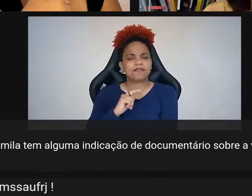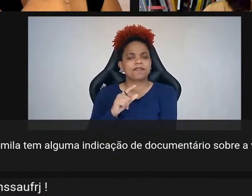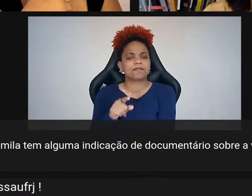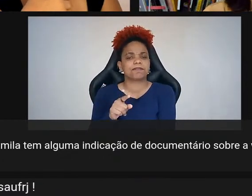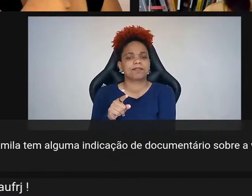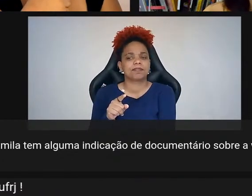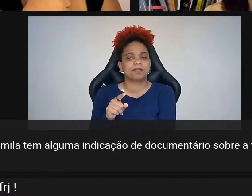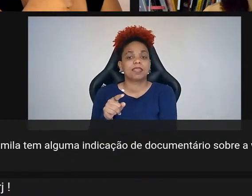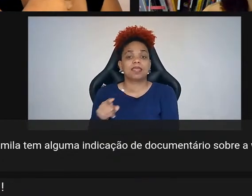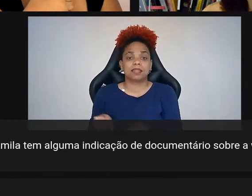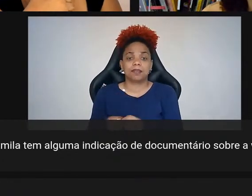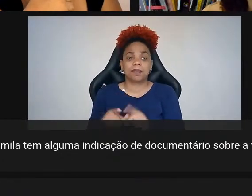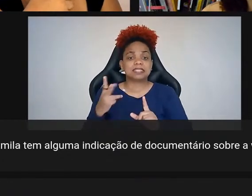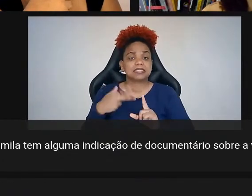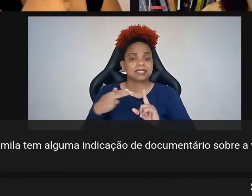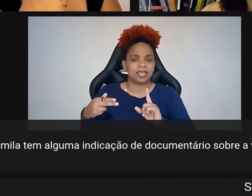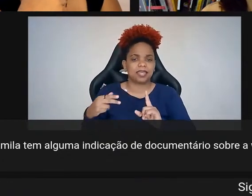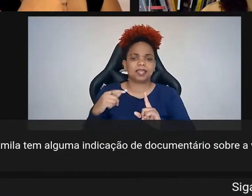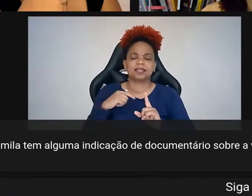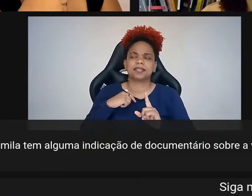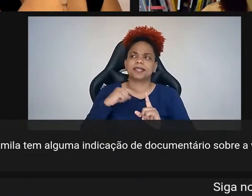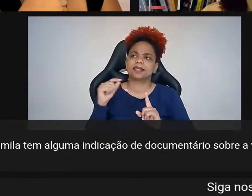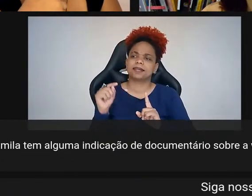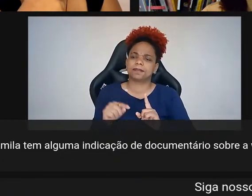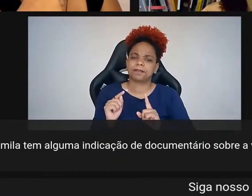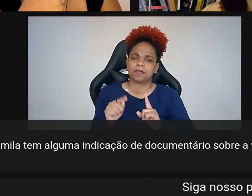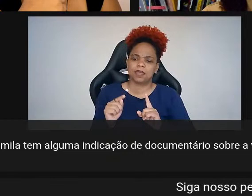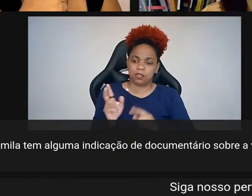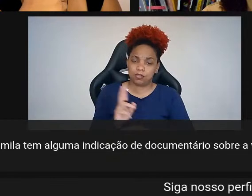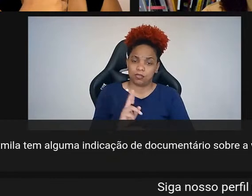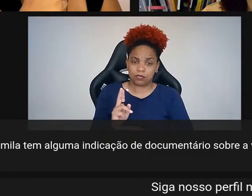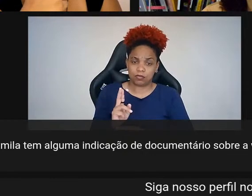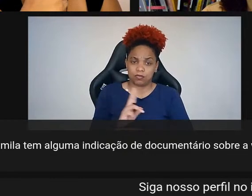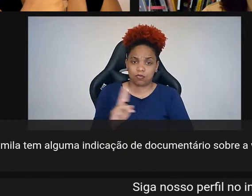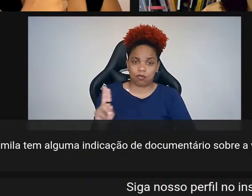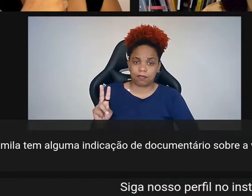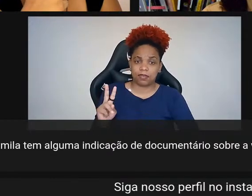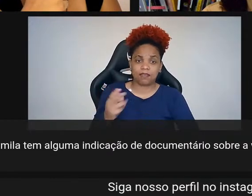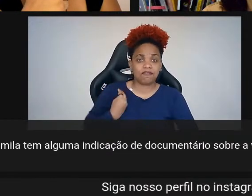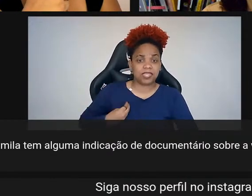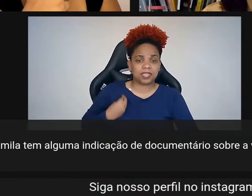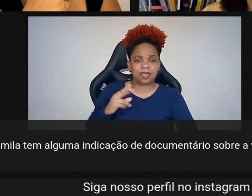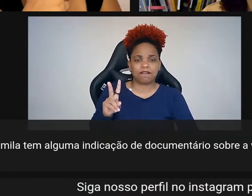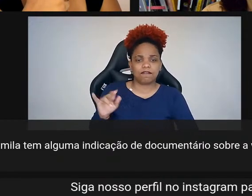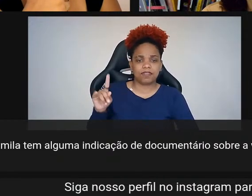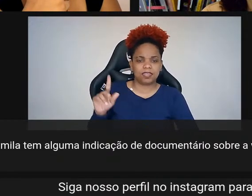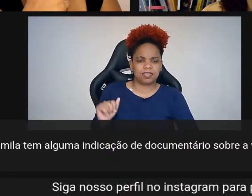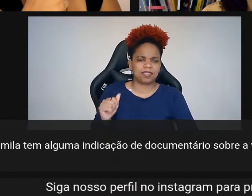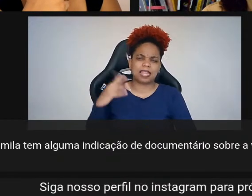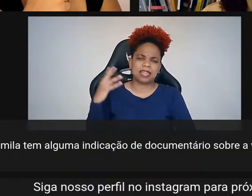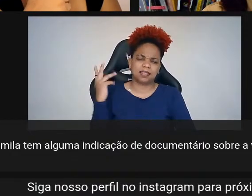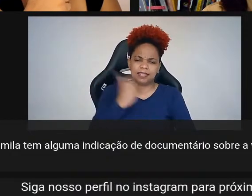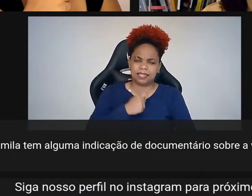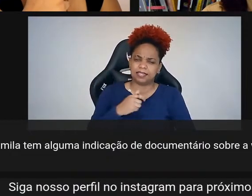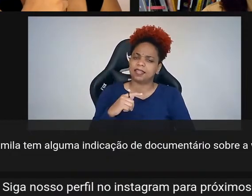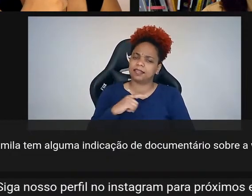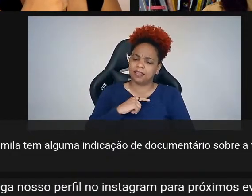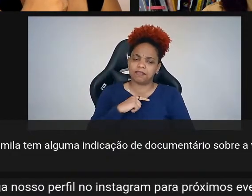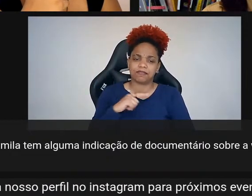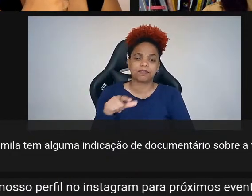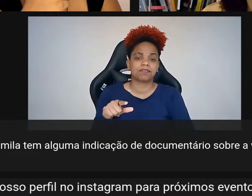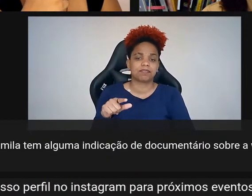uma série que eu recomendo muito, que se chama Vida, uma série muito linda,